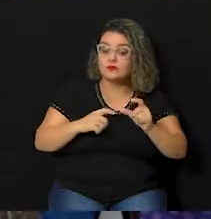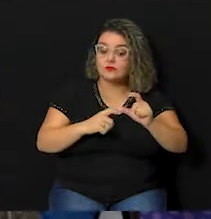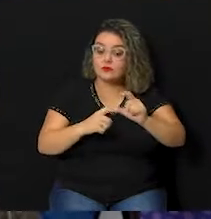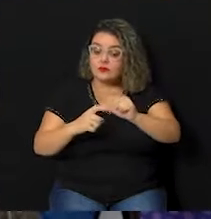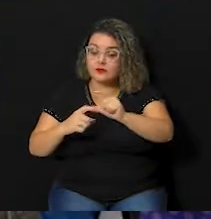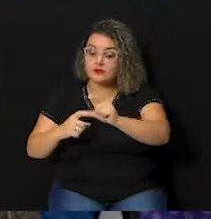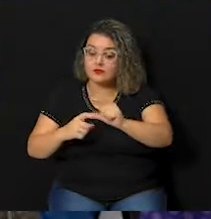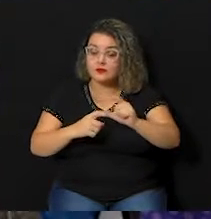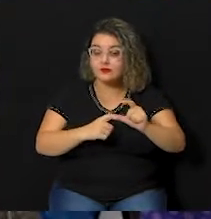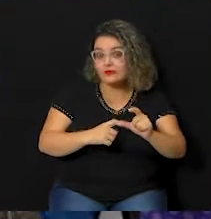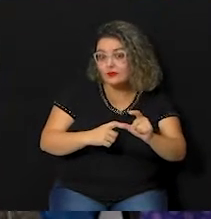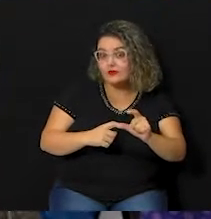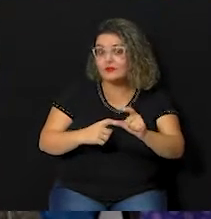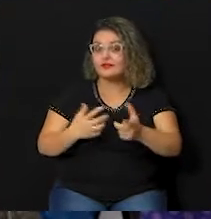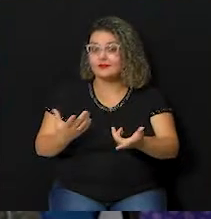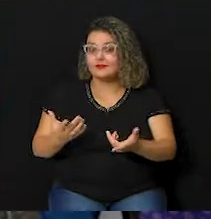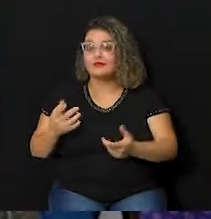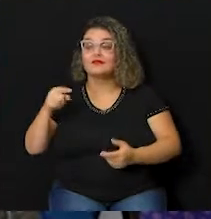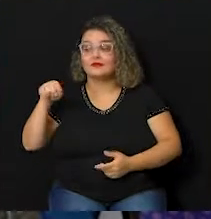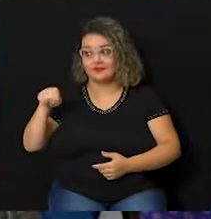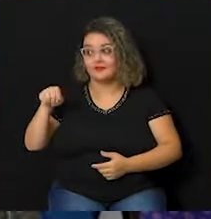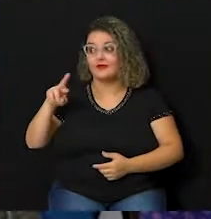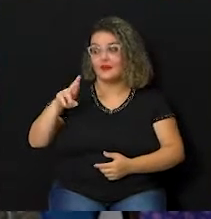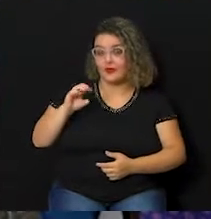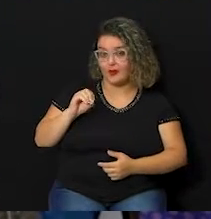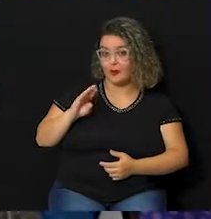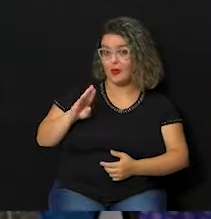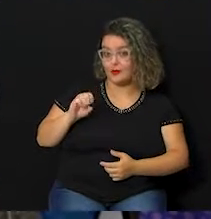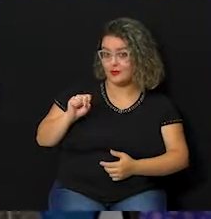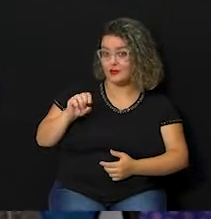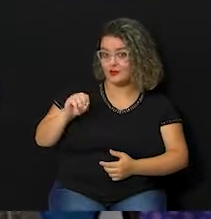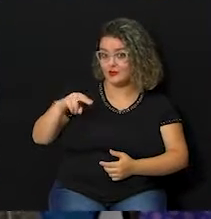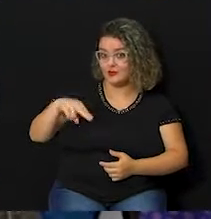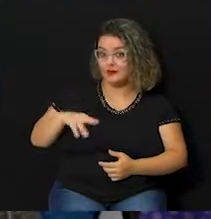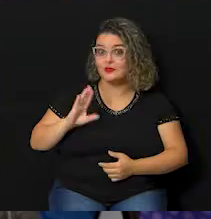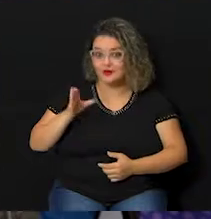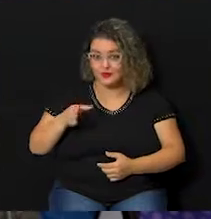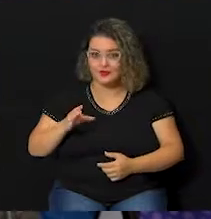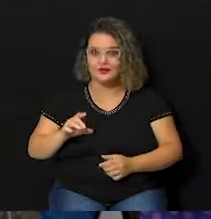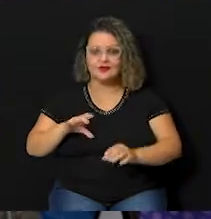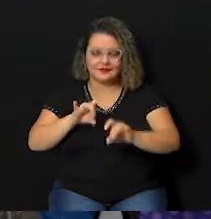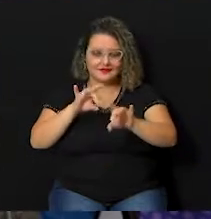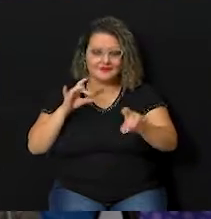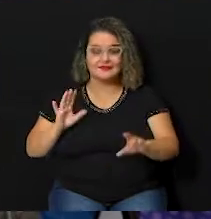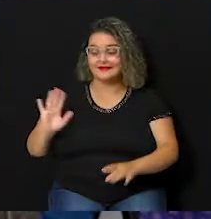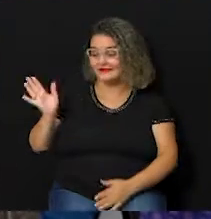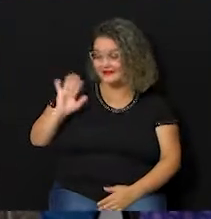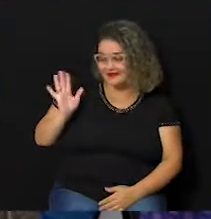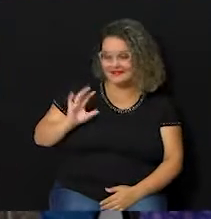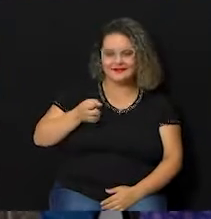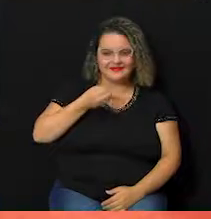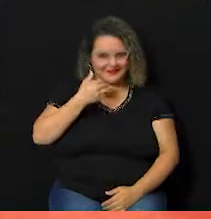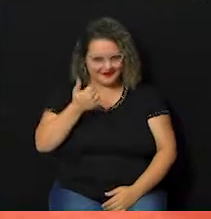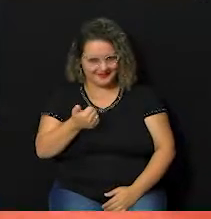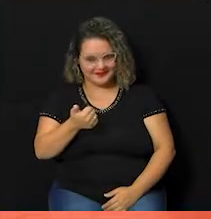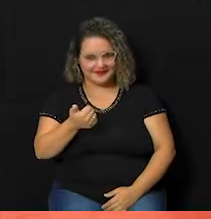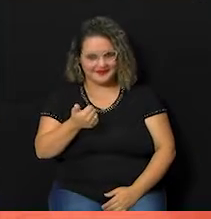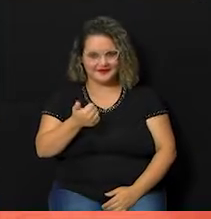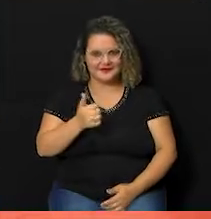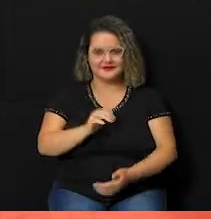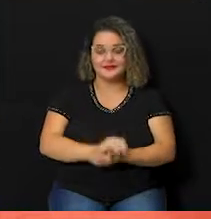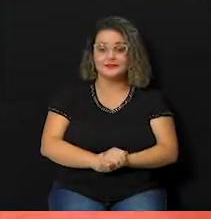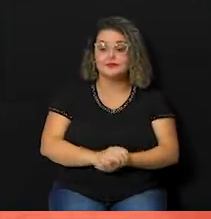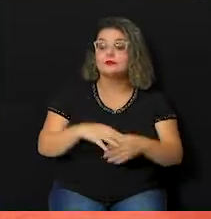quadrinhos, tirinhas. E o Robson, olha só, já está conectado. Tudo bem, Robson? Olá, tudo bem, Michel?